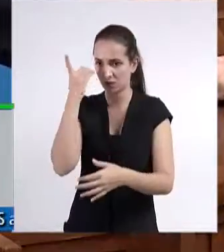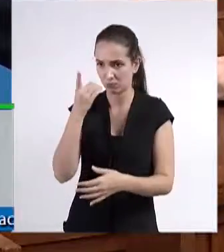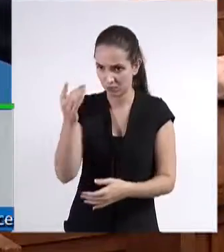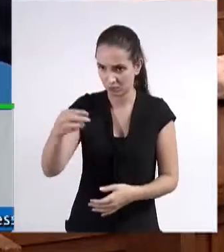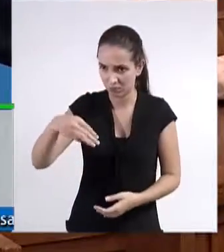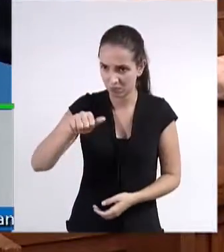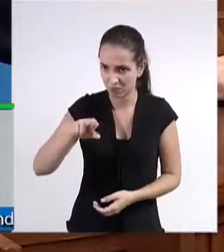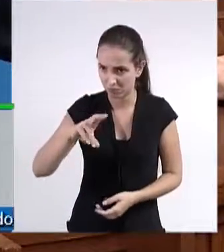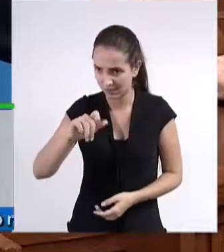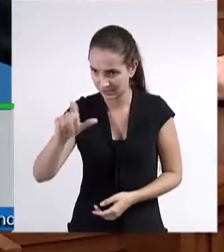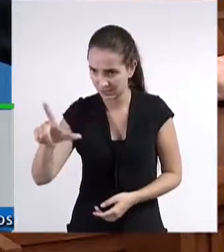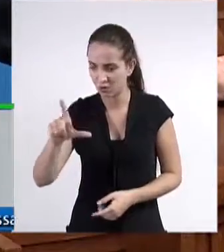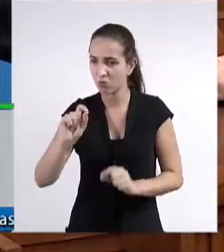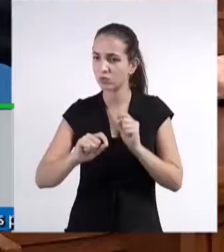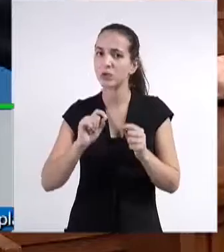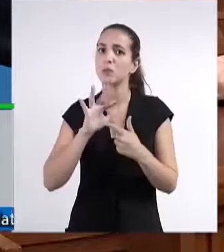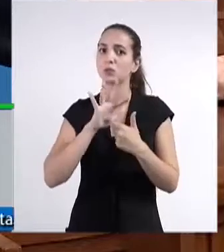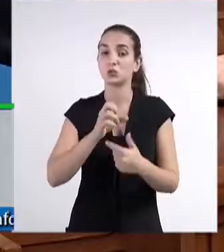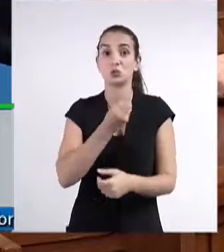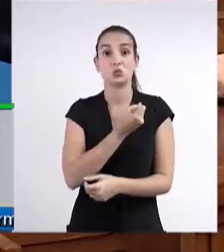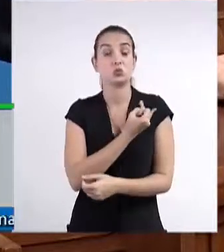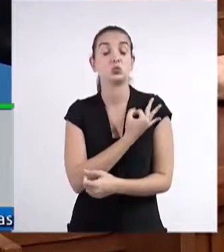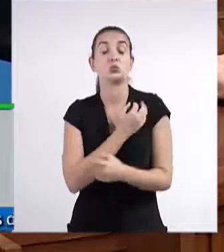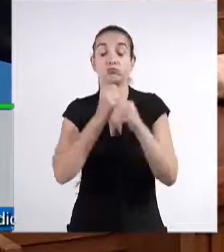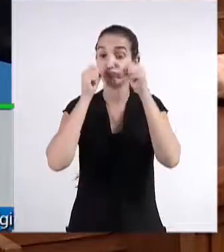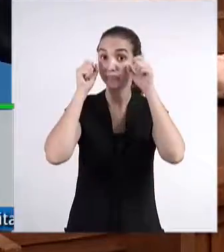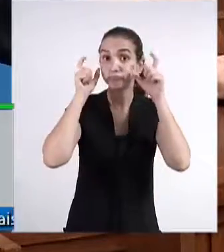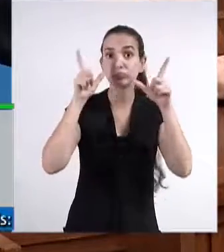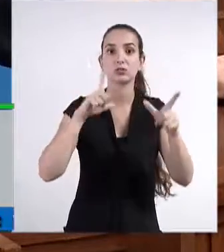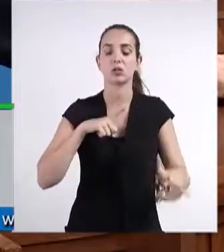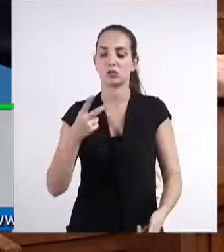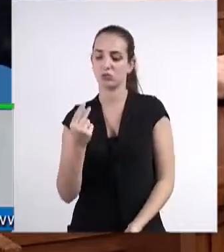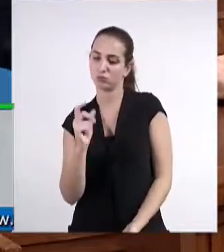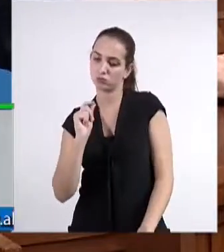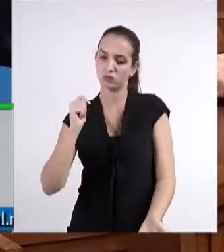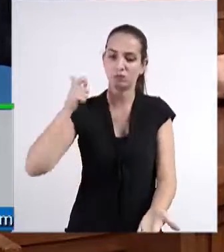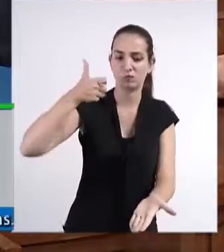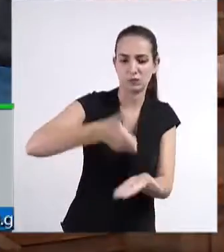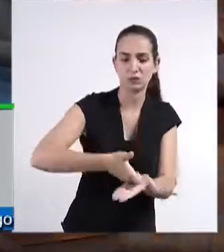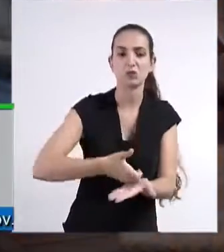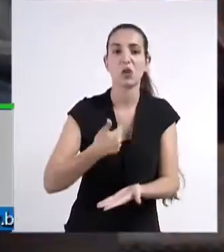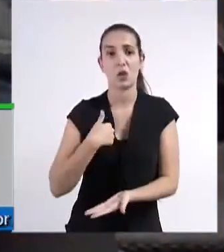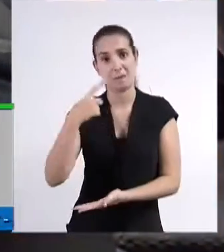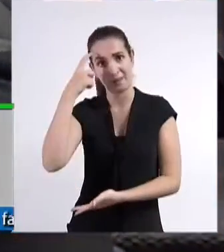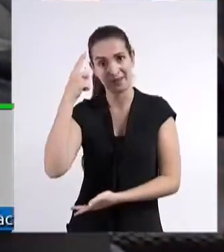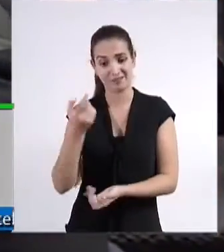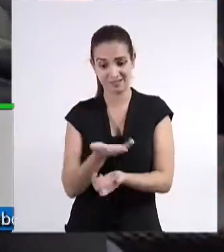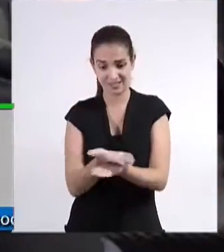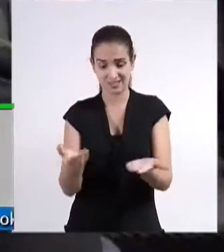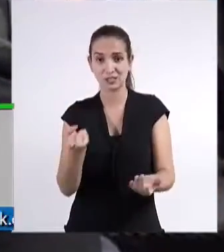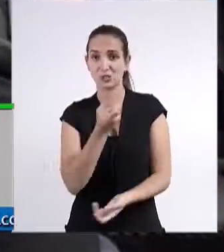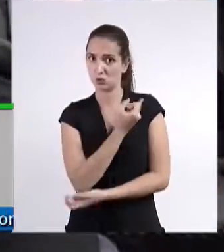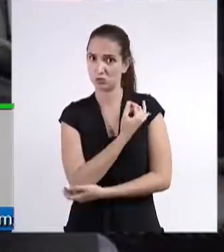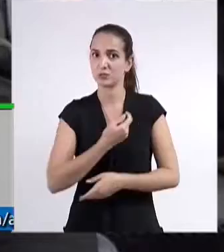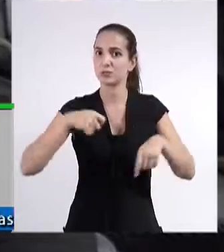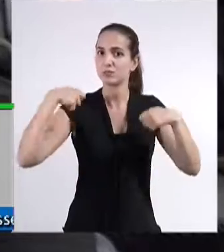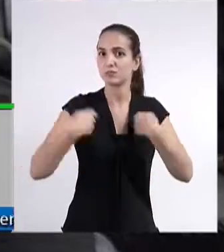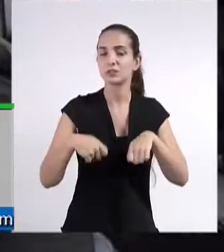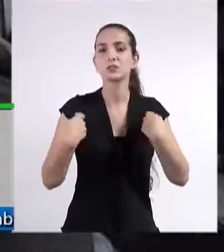não é? Apresentando os números impactantes de investimentos. Penso que esses números eles precisam de